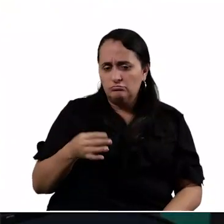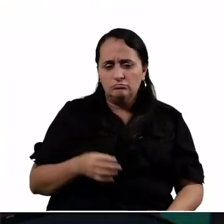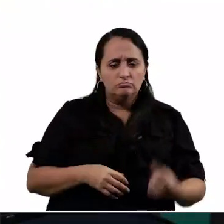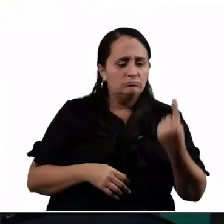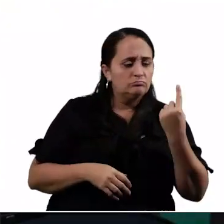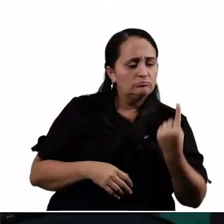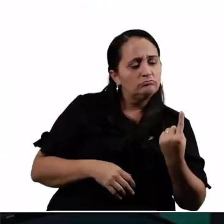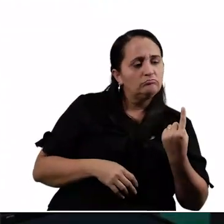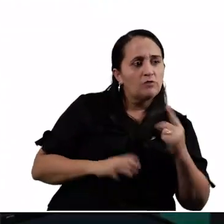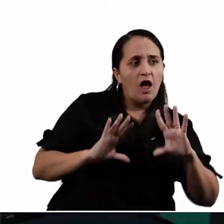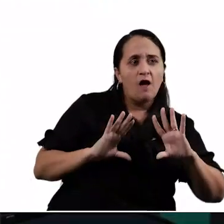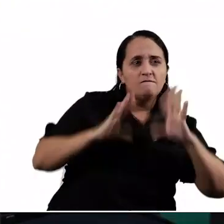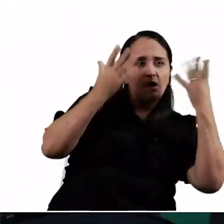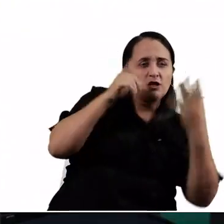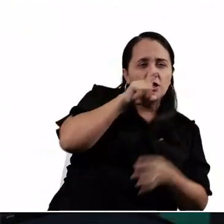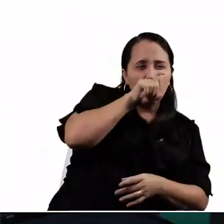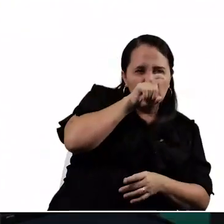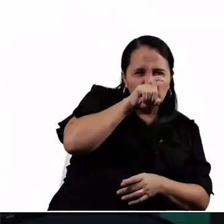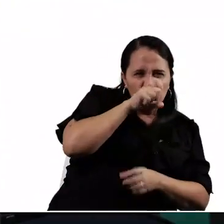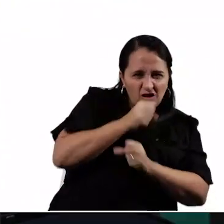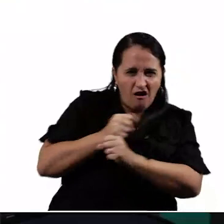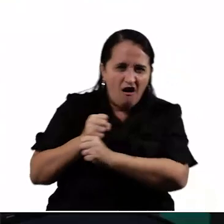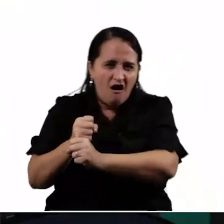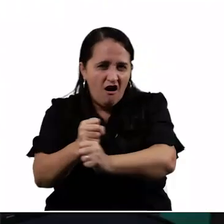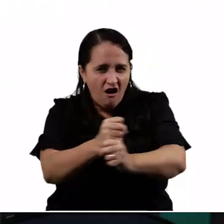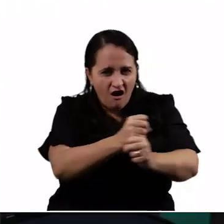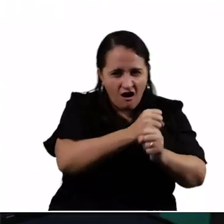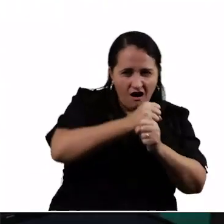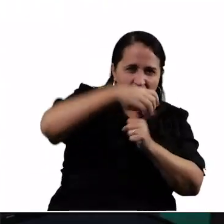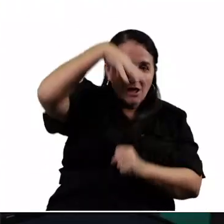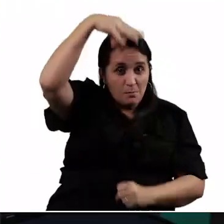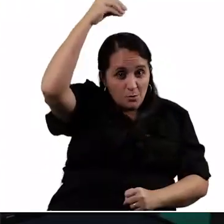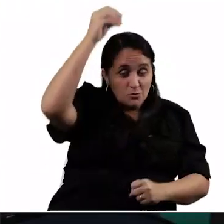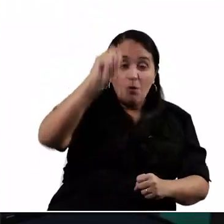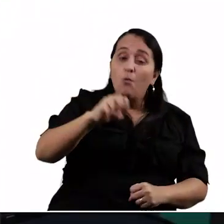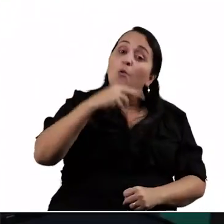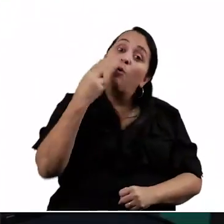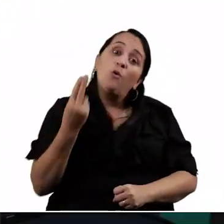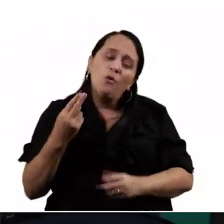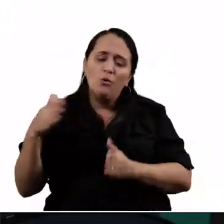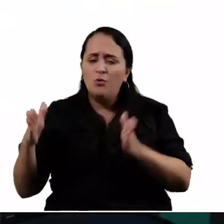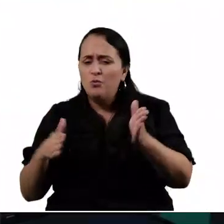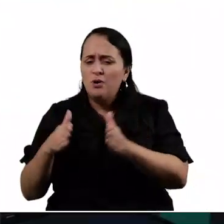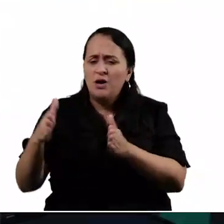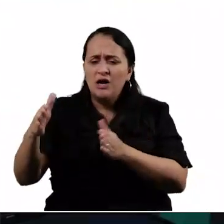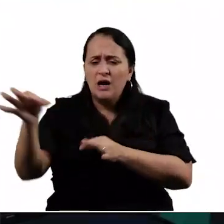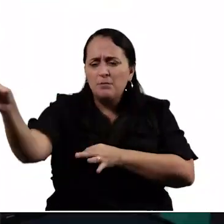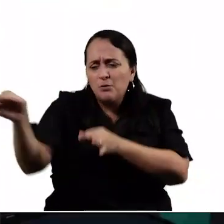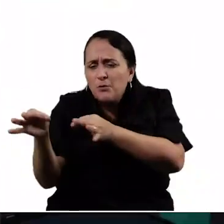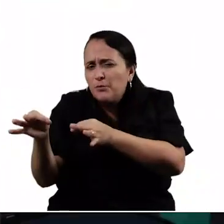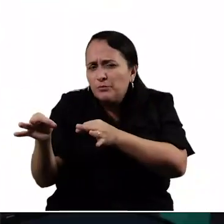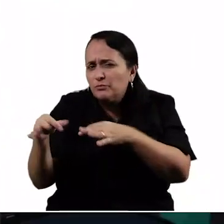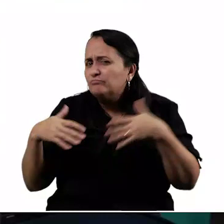e discuta com seus coleguinhas na sala e com sua prova para ver se todo mundo achou que a festa da